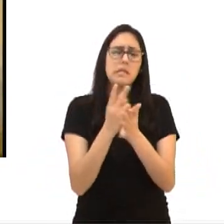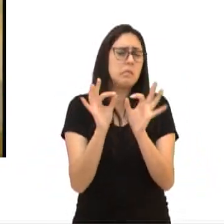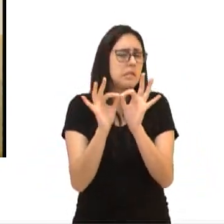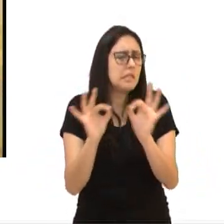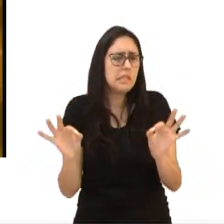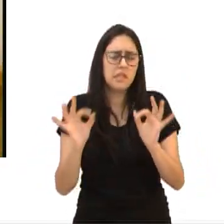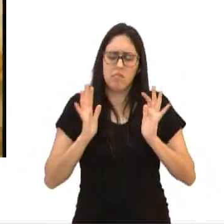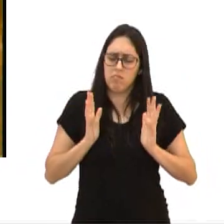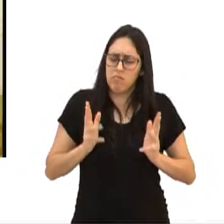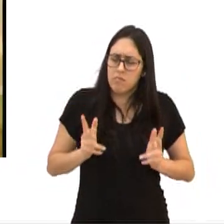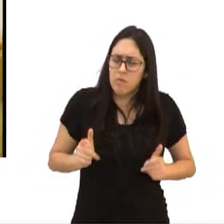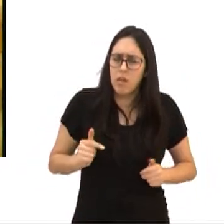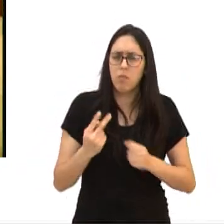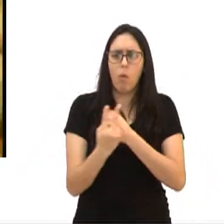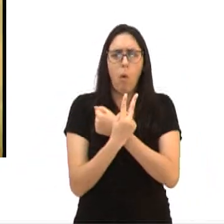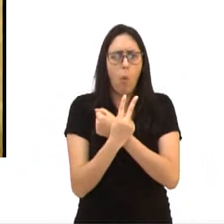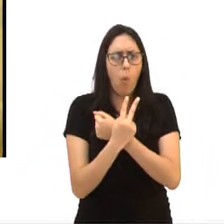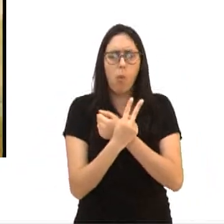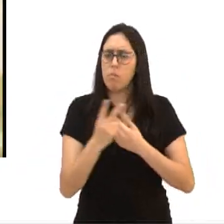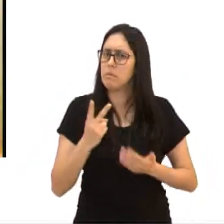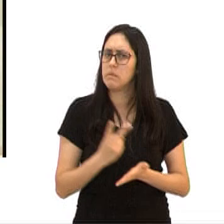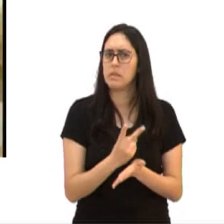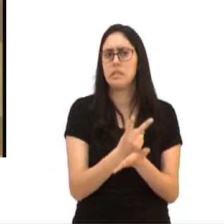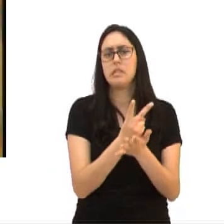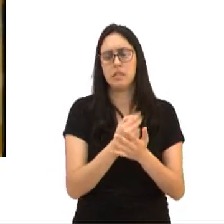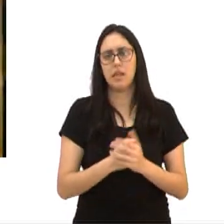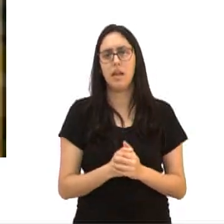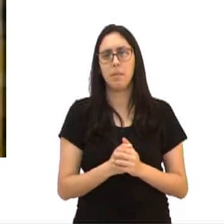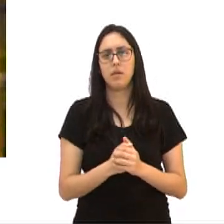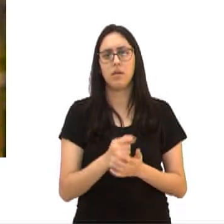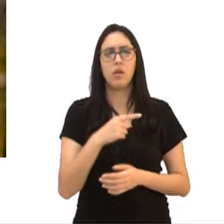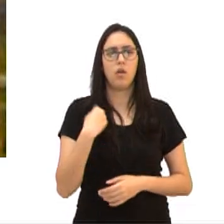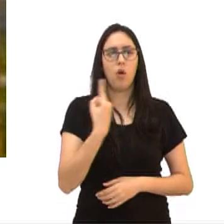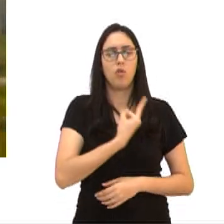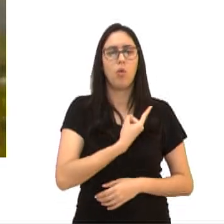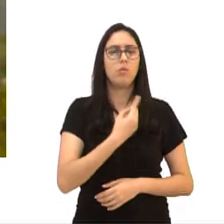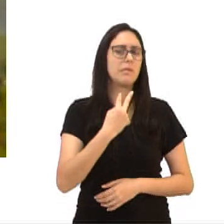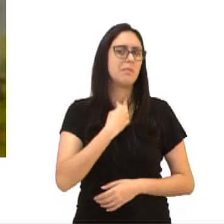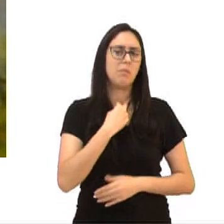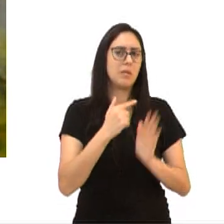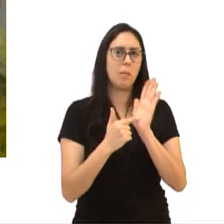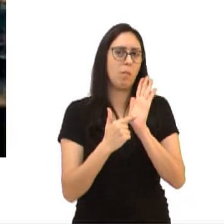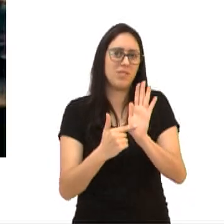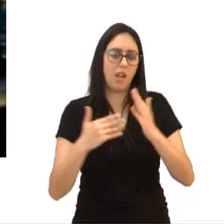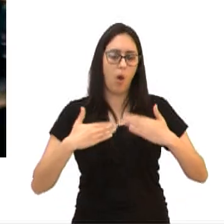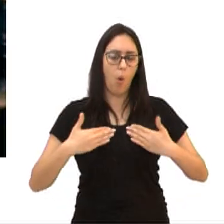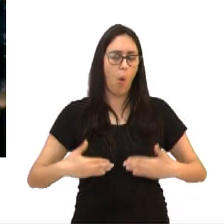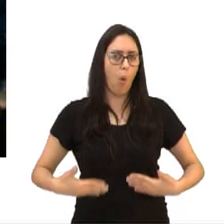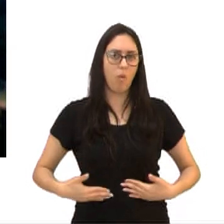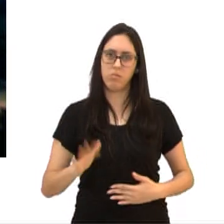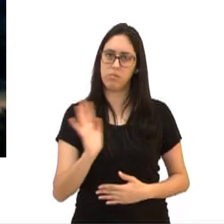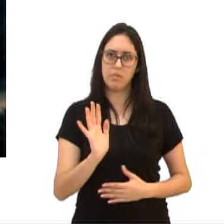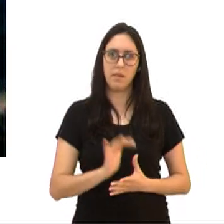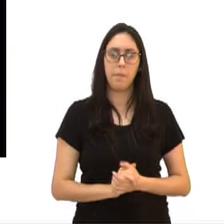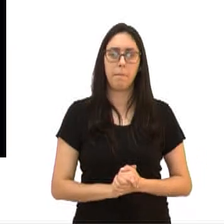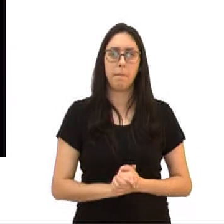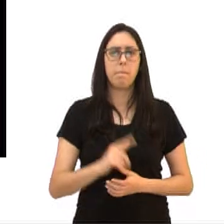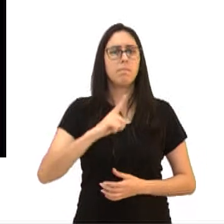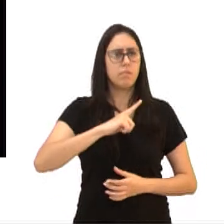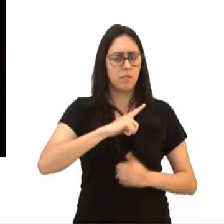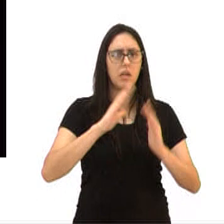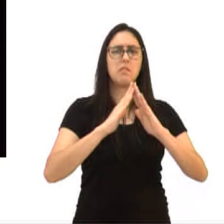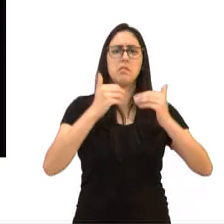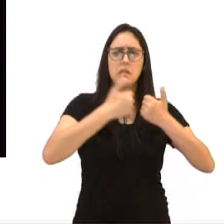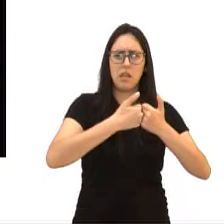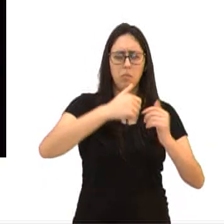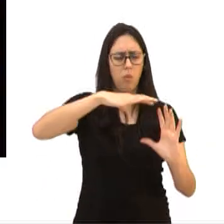limpas e castas, uma vez que não mostram as formas do corpo. Existem muitos templos ao redor do mundo,